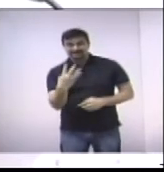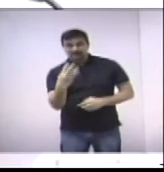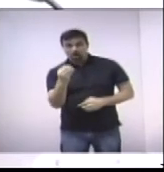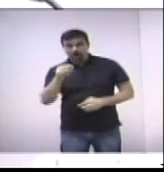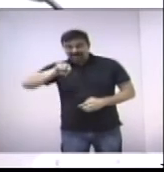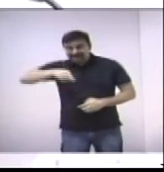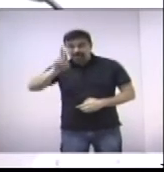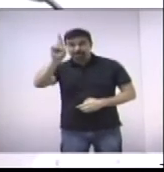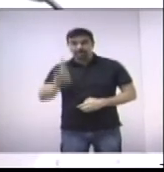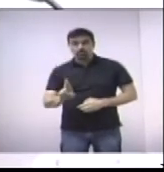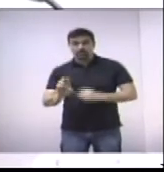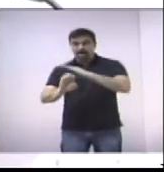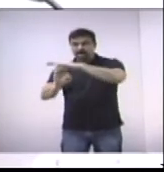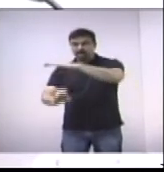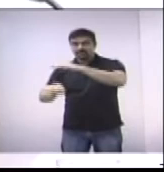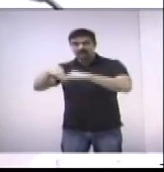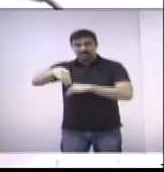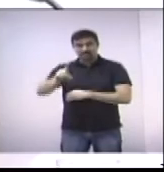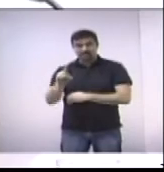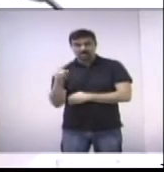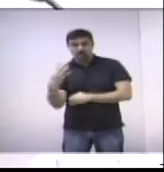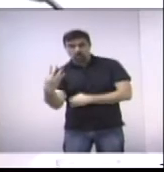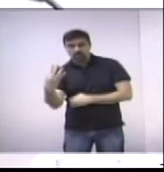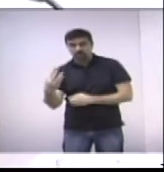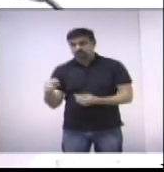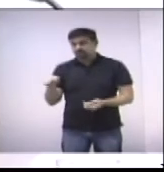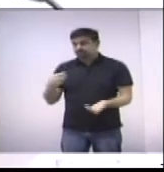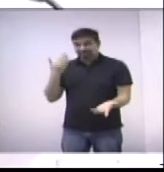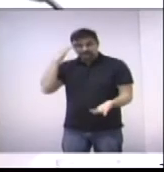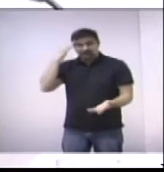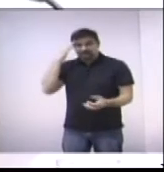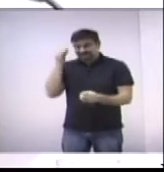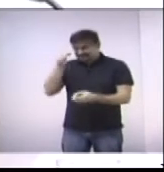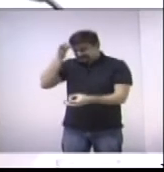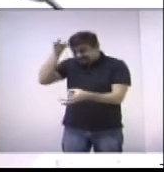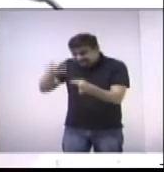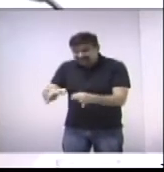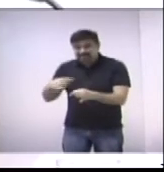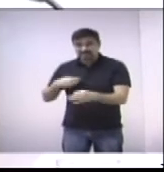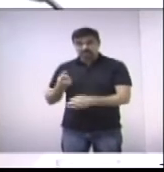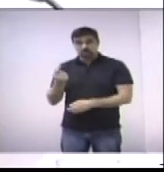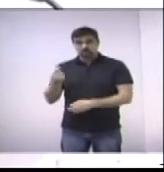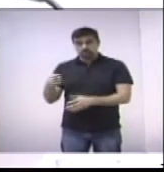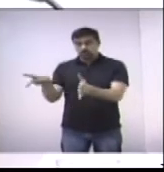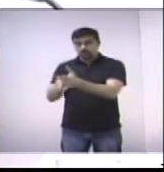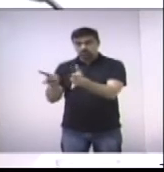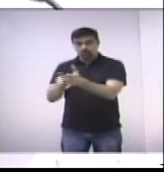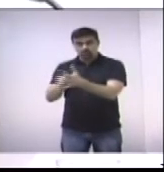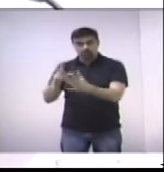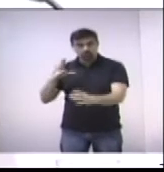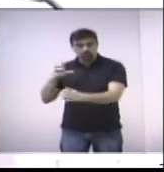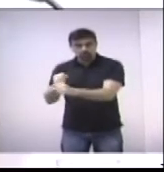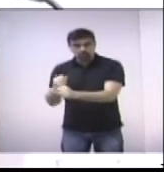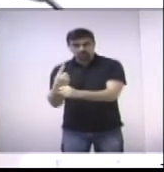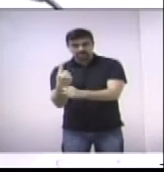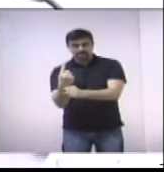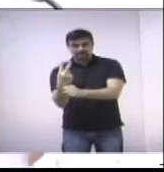R$ 140.000, sendo que não é possível ter certeza de que o capital se encontra